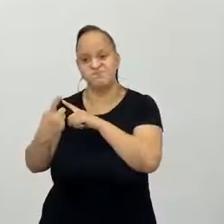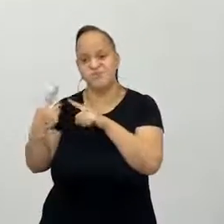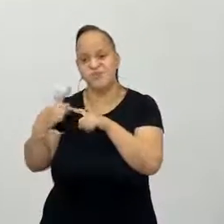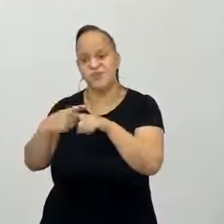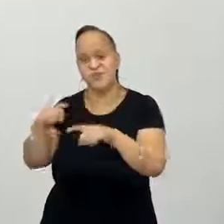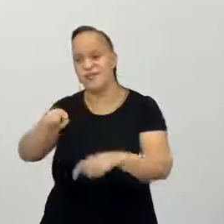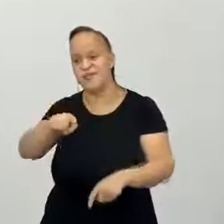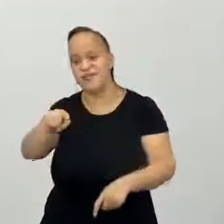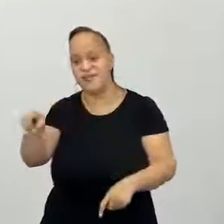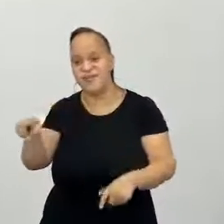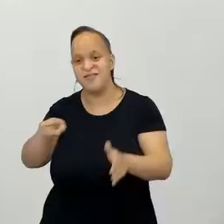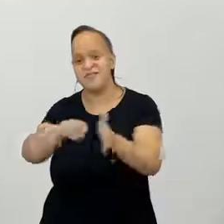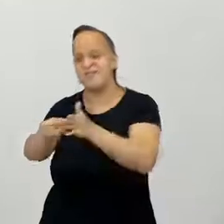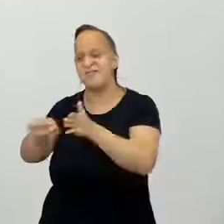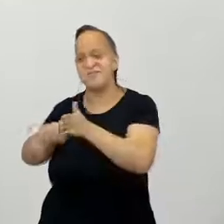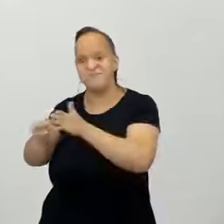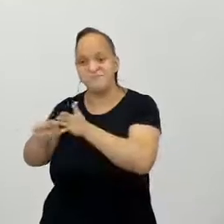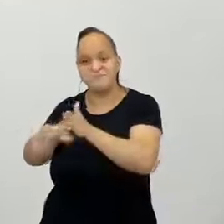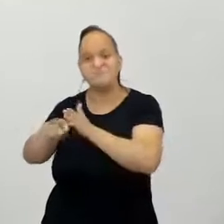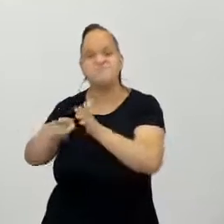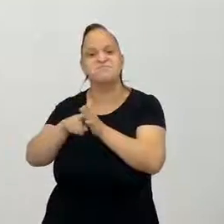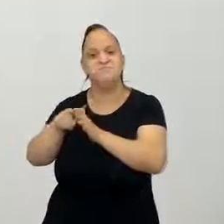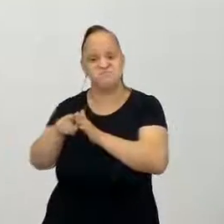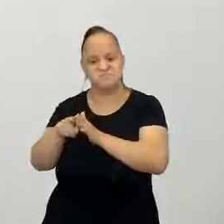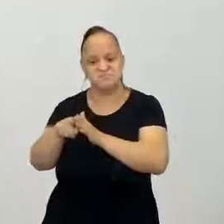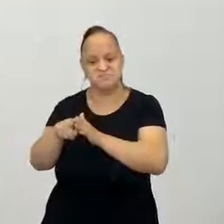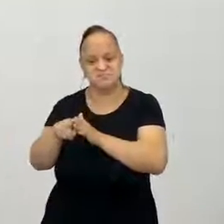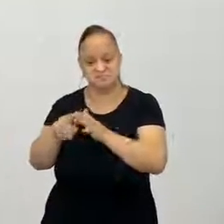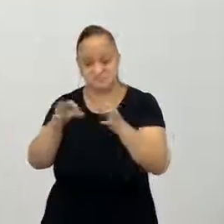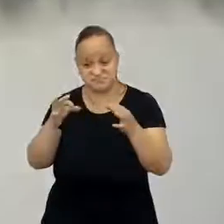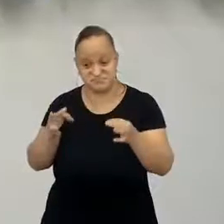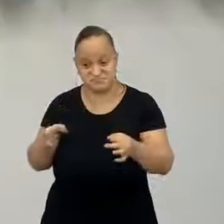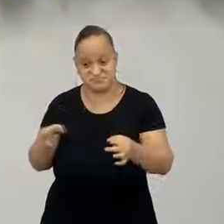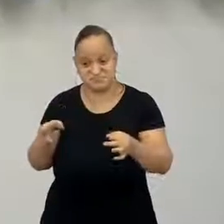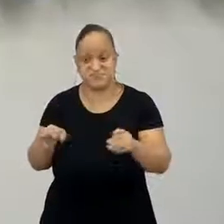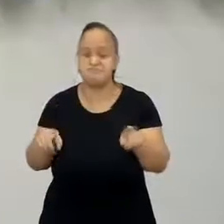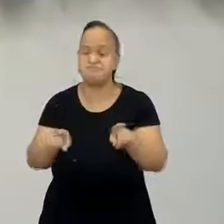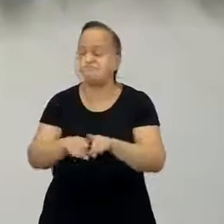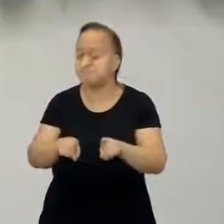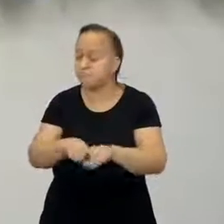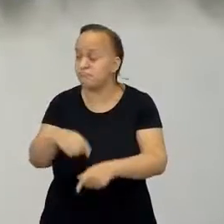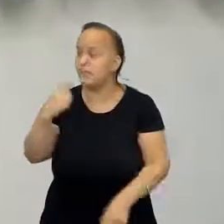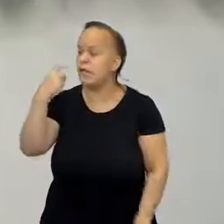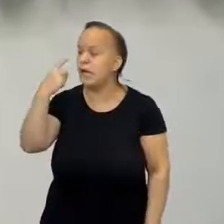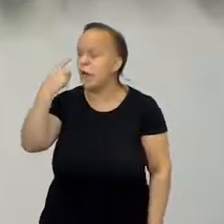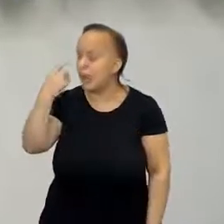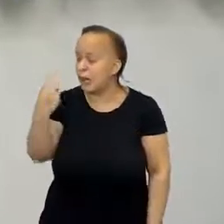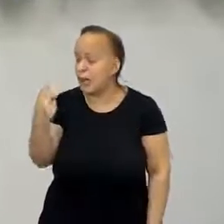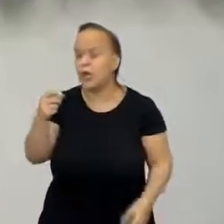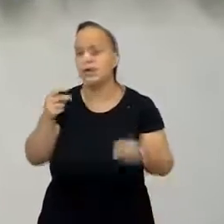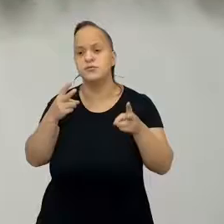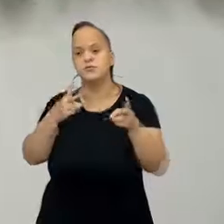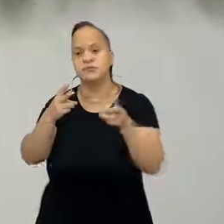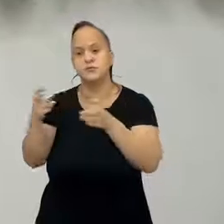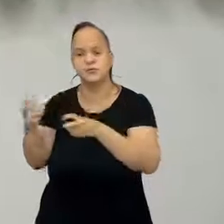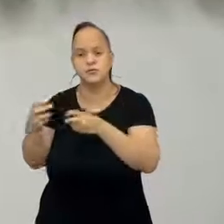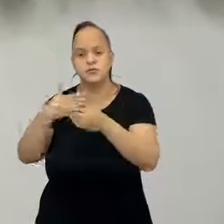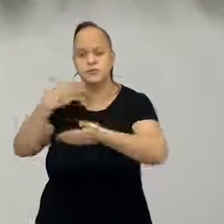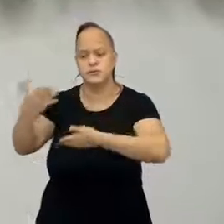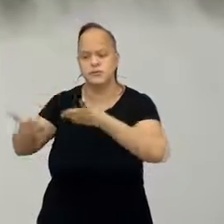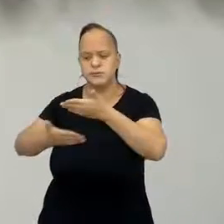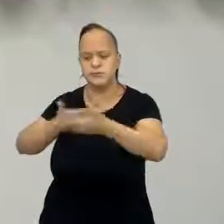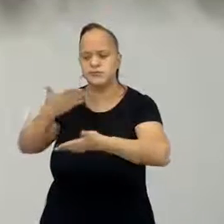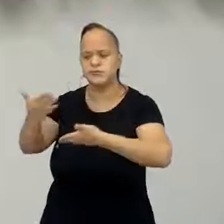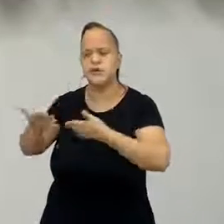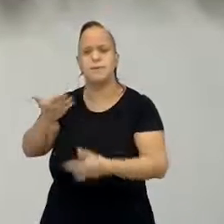e uma intencionalidade mais específica. E é interessante também que até quando há interação dos